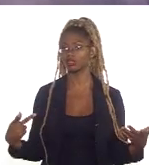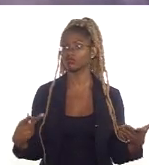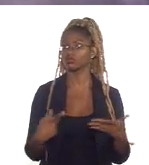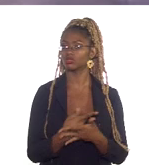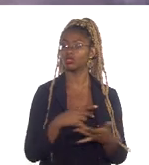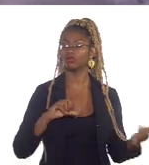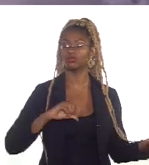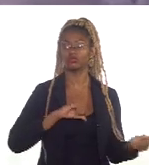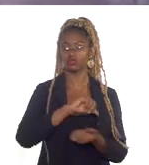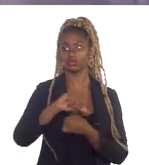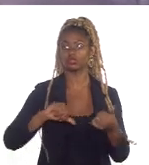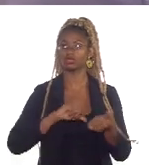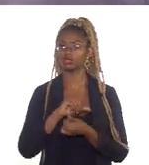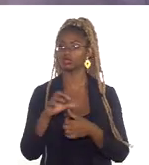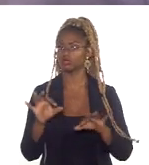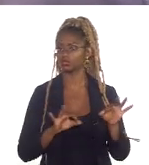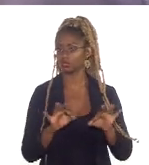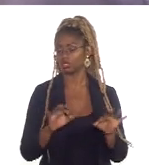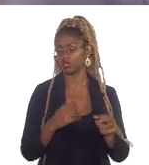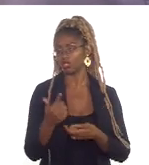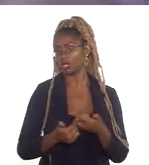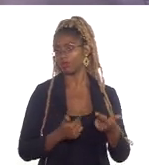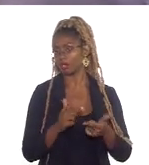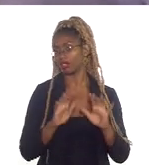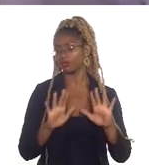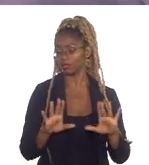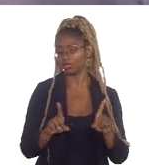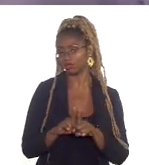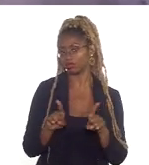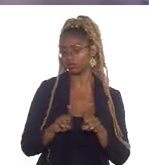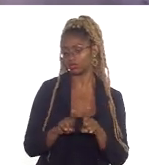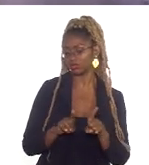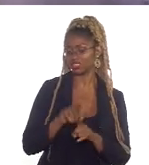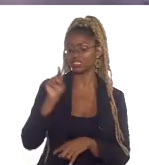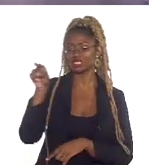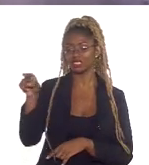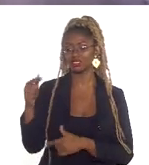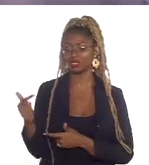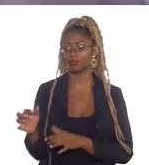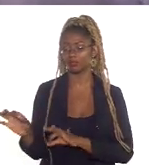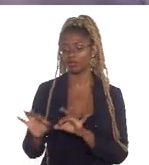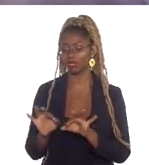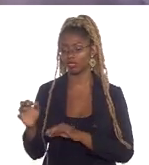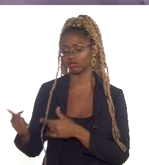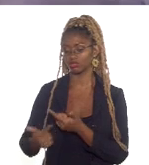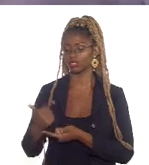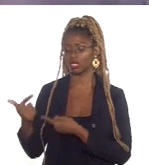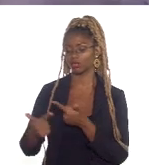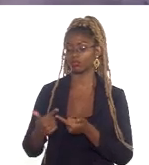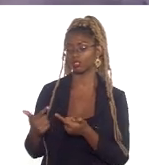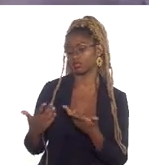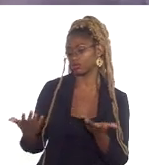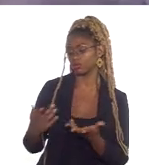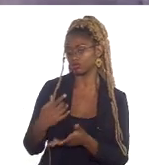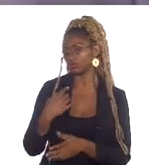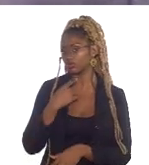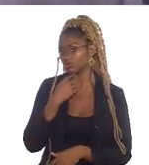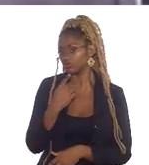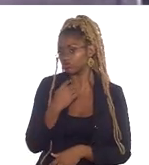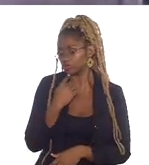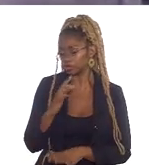escopo, né, do plano de trabalho. Além disso, será que esse plano de trabalho, e aí é uma indagação que eu